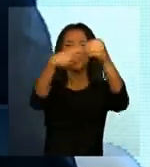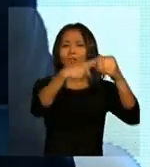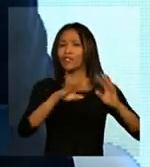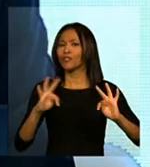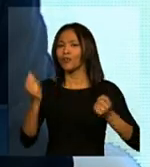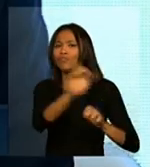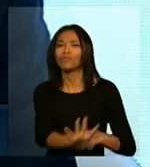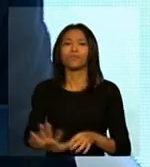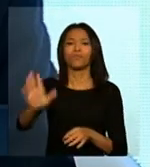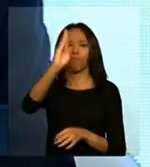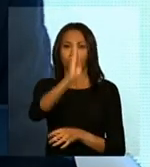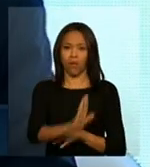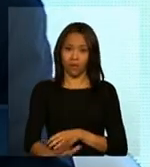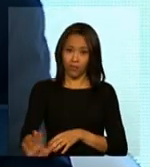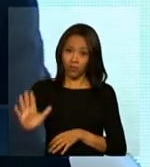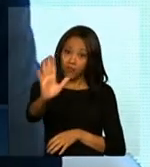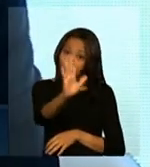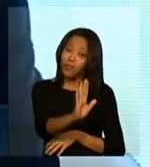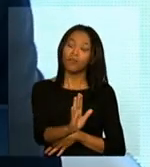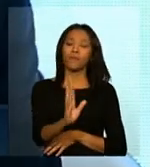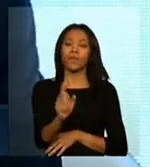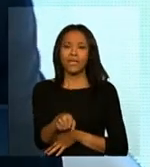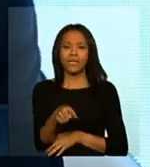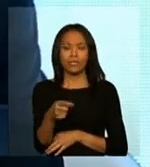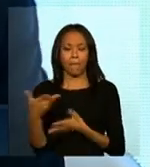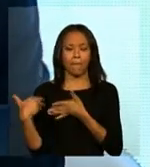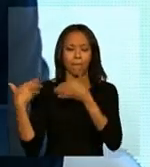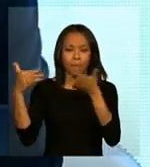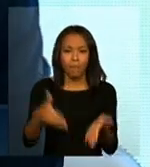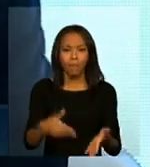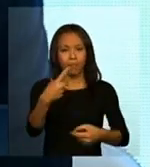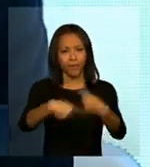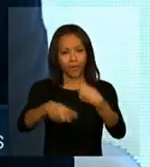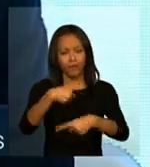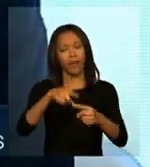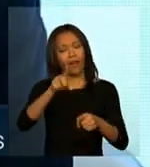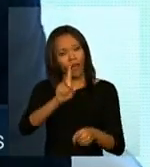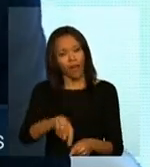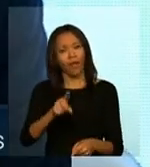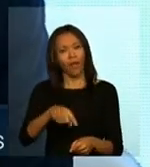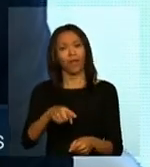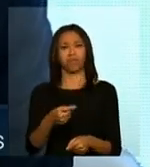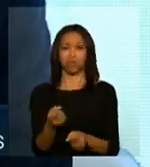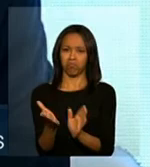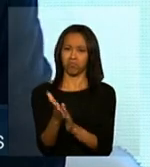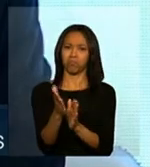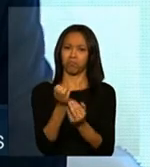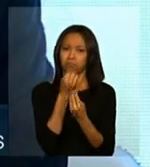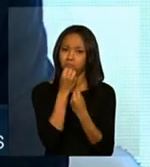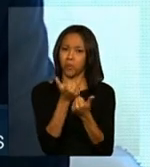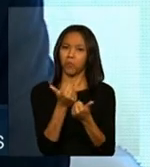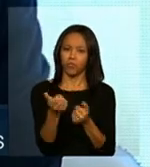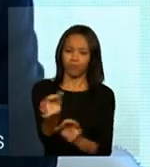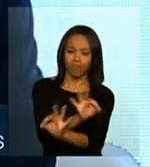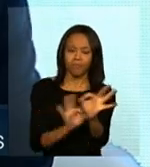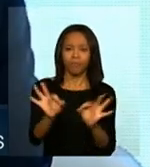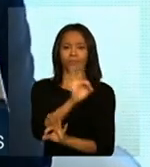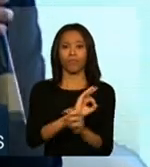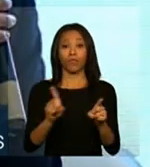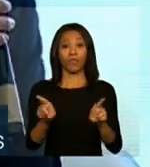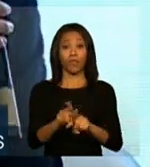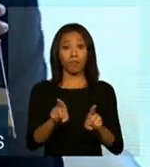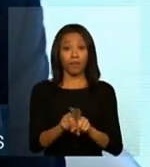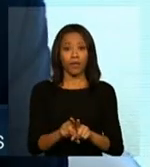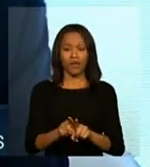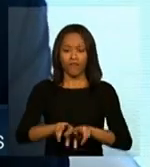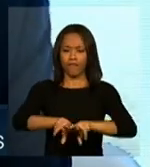nacional, esse profundo processo de participação social. Acho que essa é uma outra virtude constitutiva. E também a